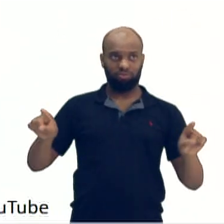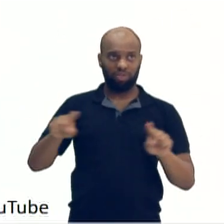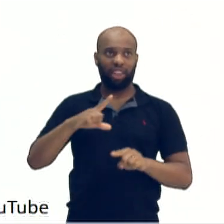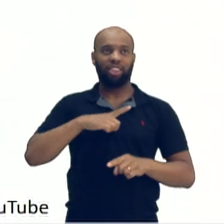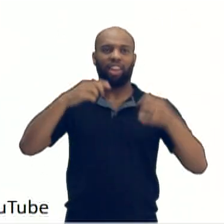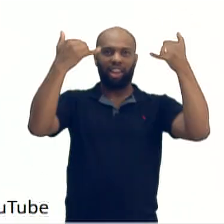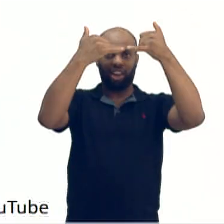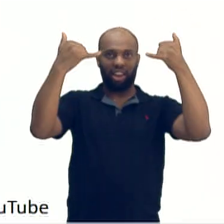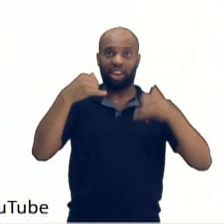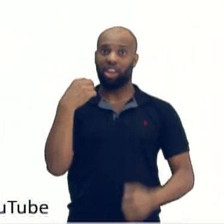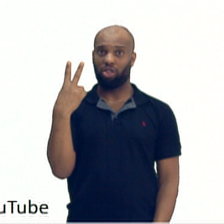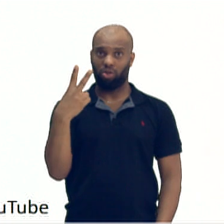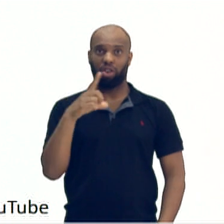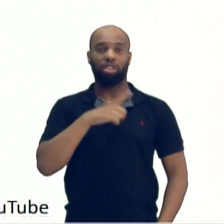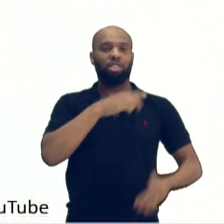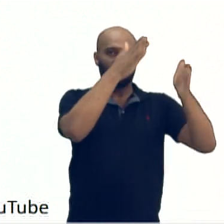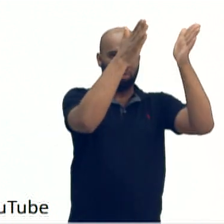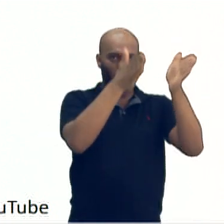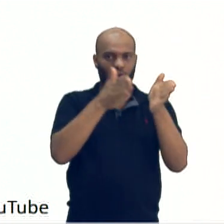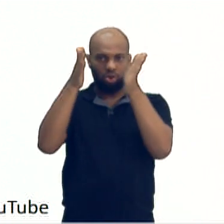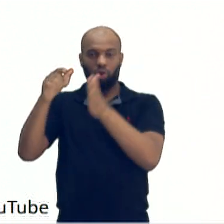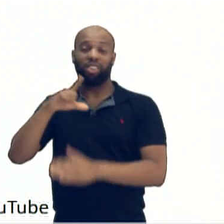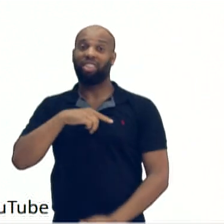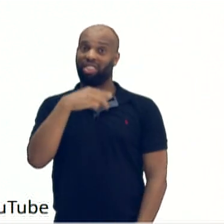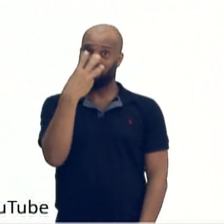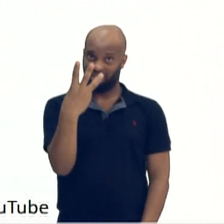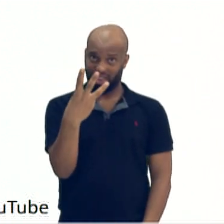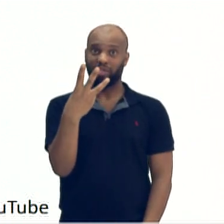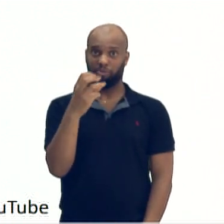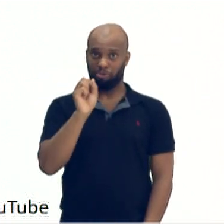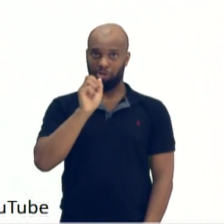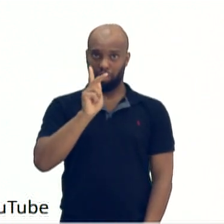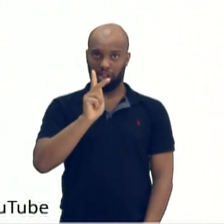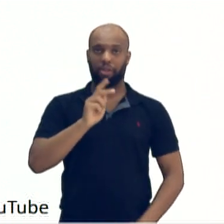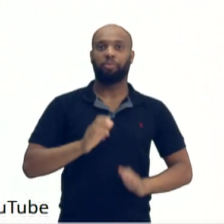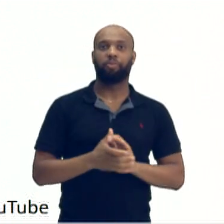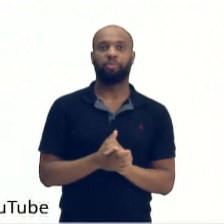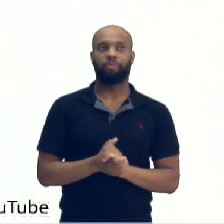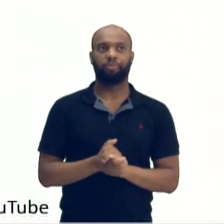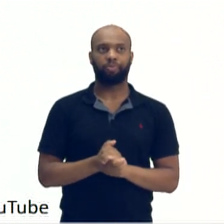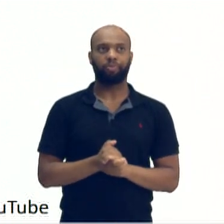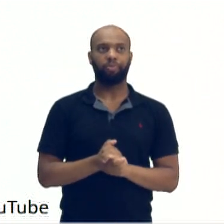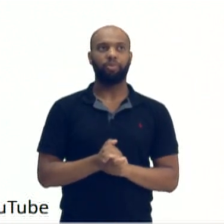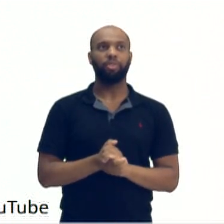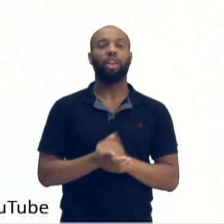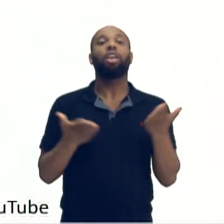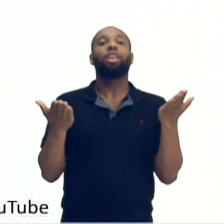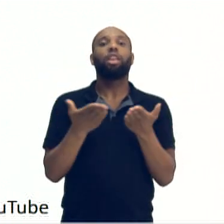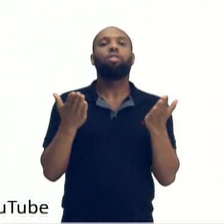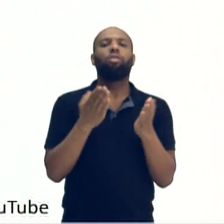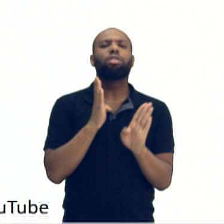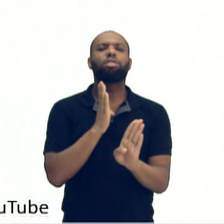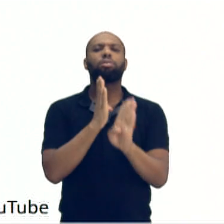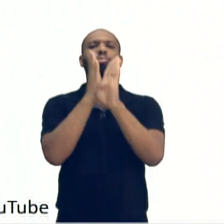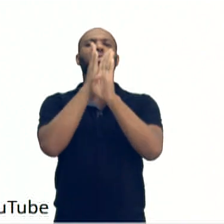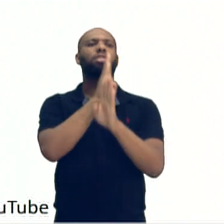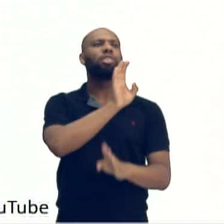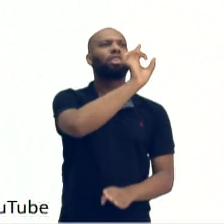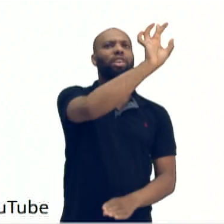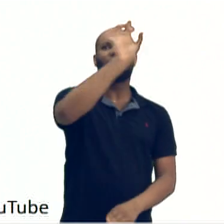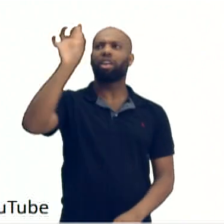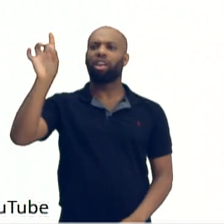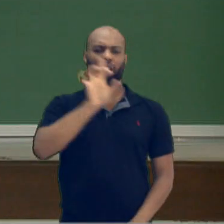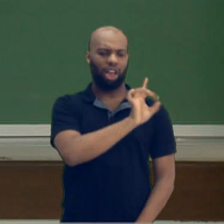2 linhas e 3 colunas. 2 linhas e 3 colunas, perfeito? Para a gente descobrir o valor de cada termo